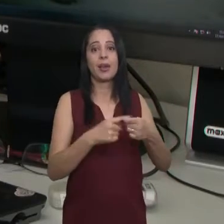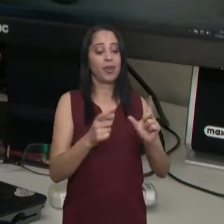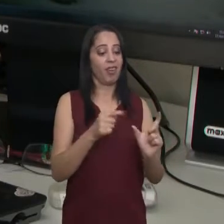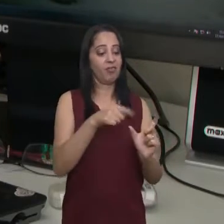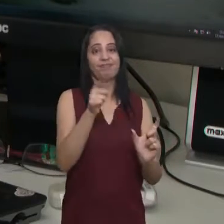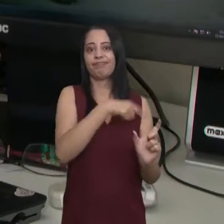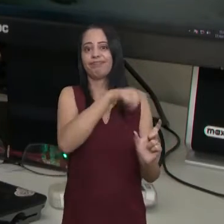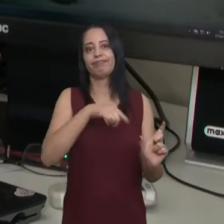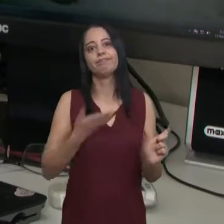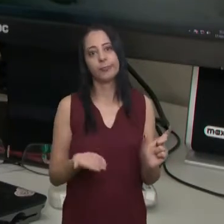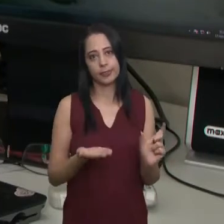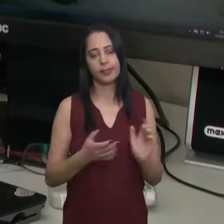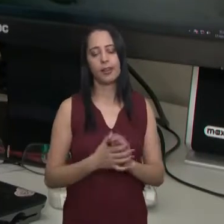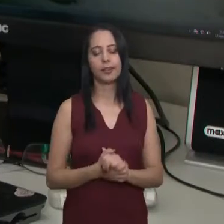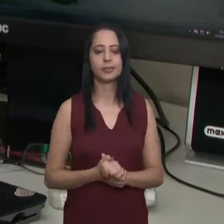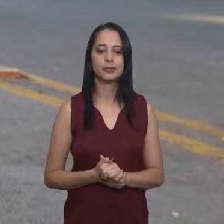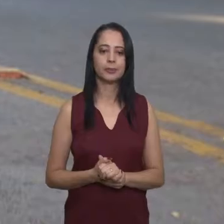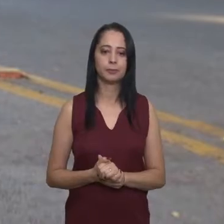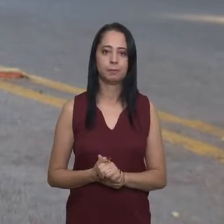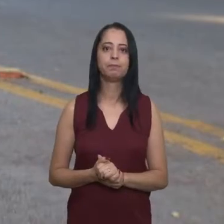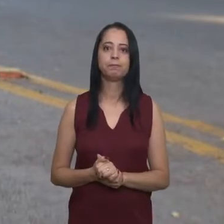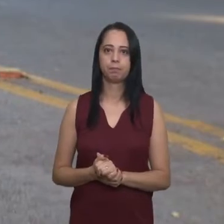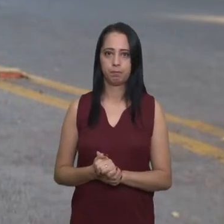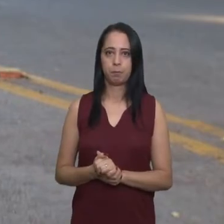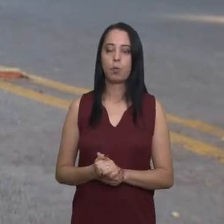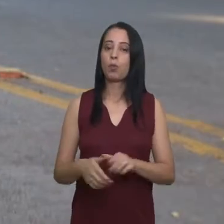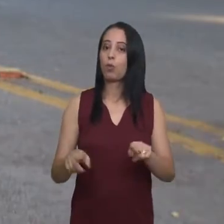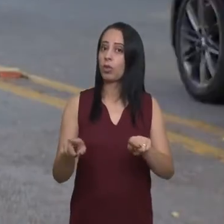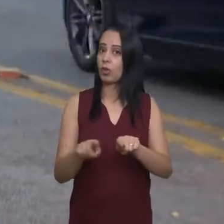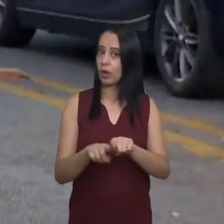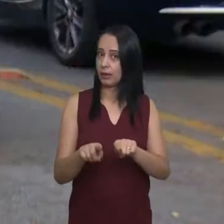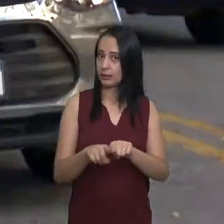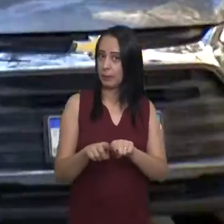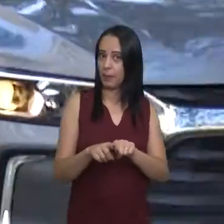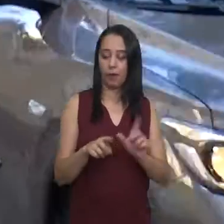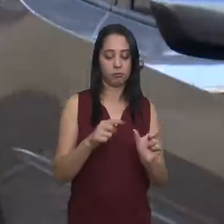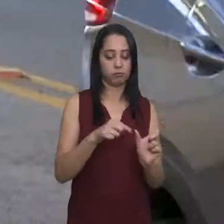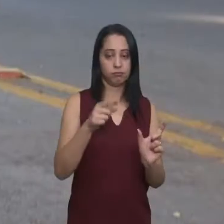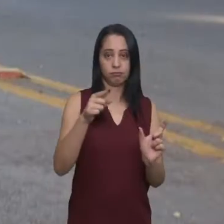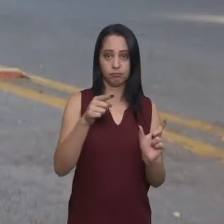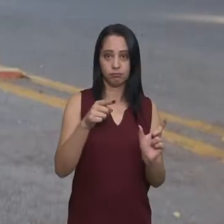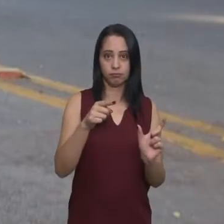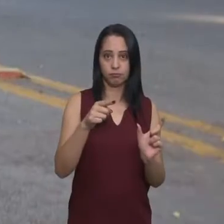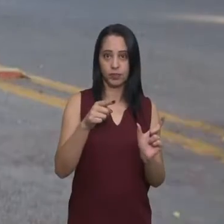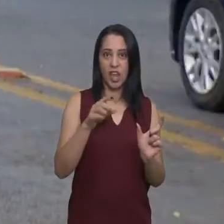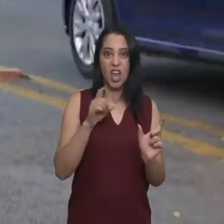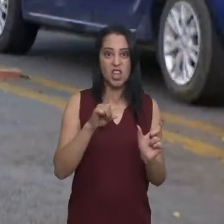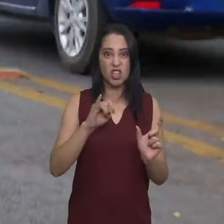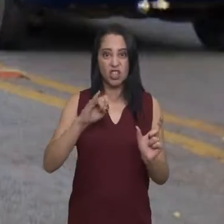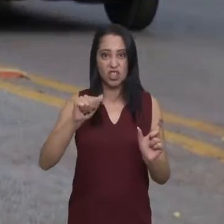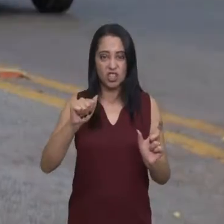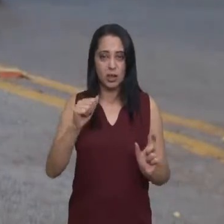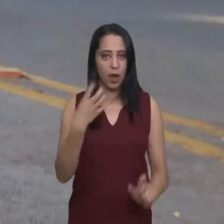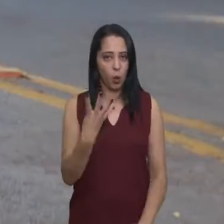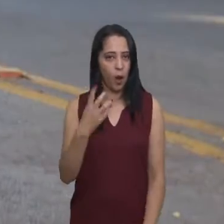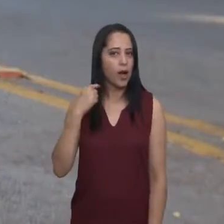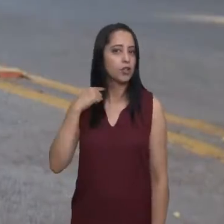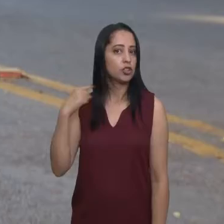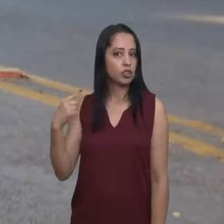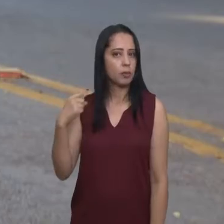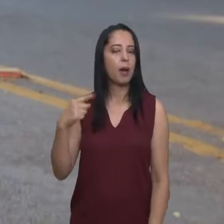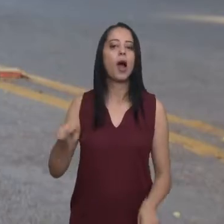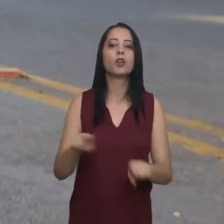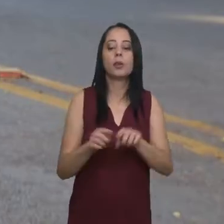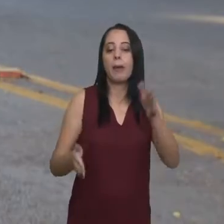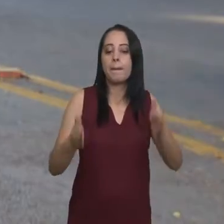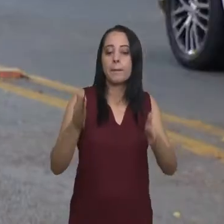está cancelado, não está com título regular. Além da regularização dos títulos cancelados, o dia 4 de maio também é a data limite